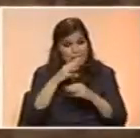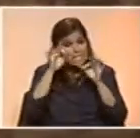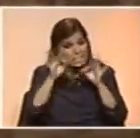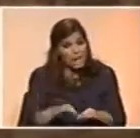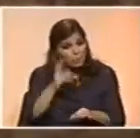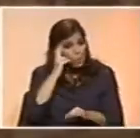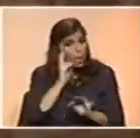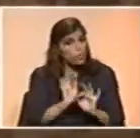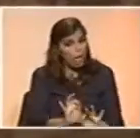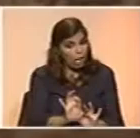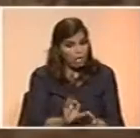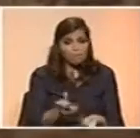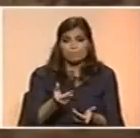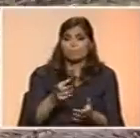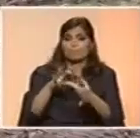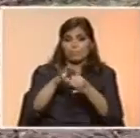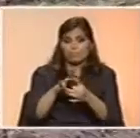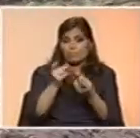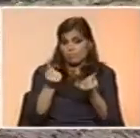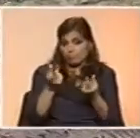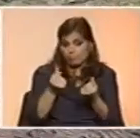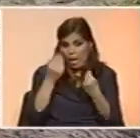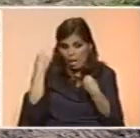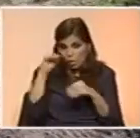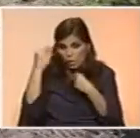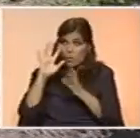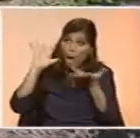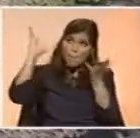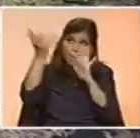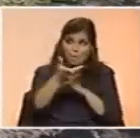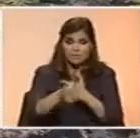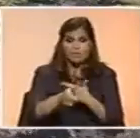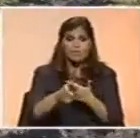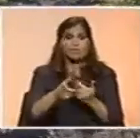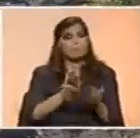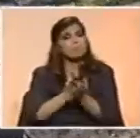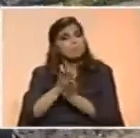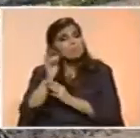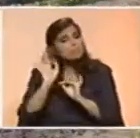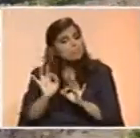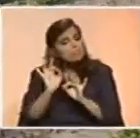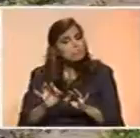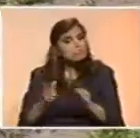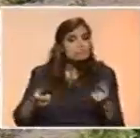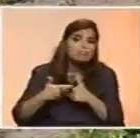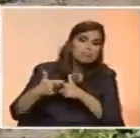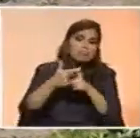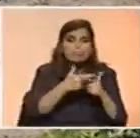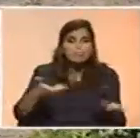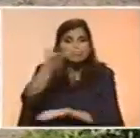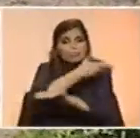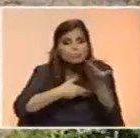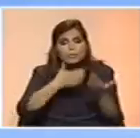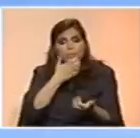são biológicos. Aliar as finanças à educação ambiental, à sustentabilidade, à partilha de conhecimentos